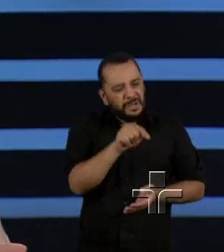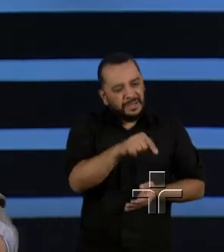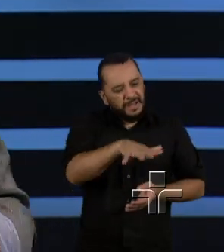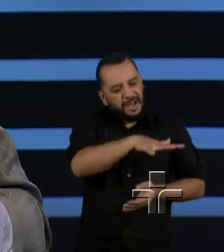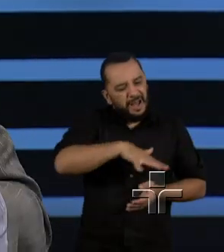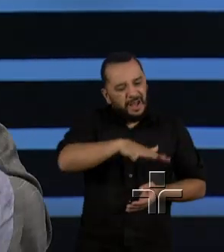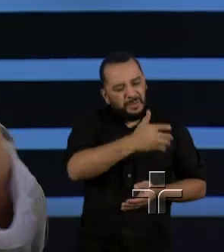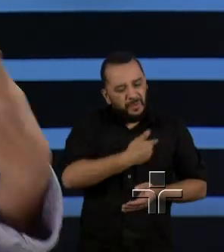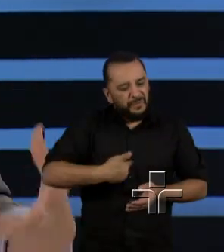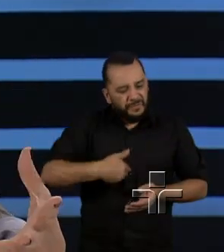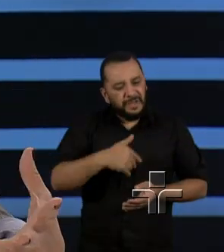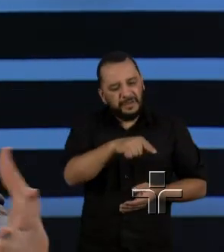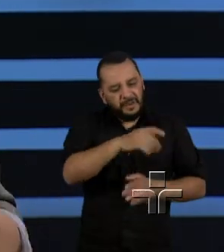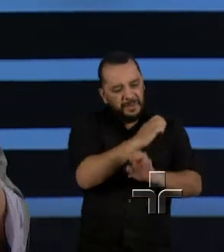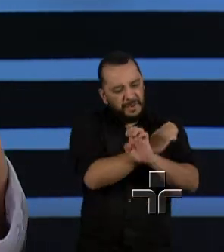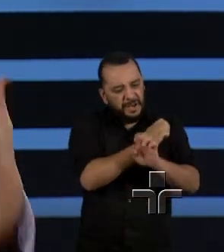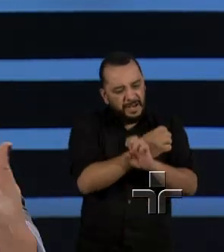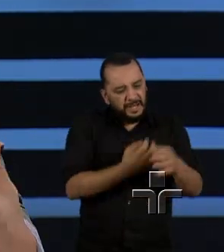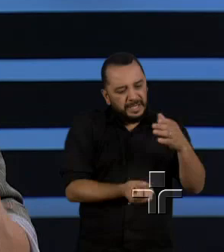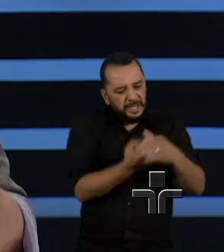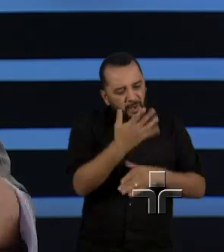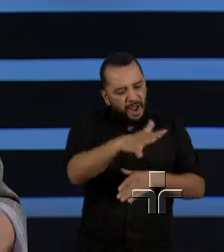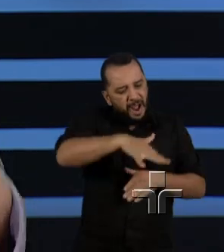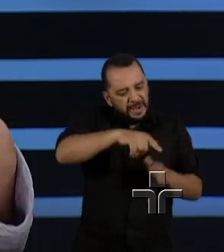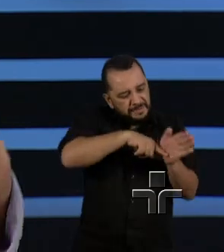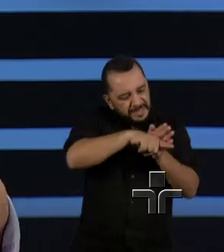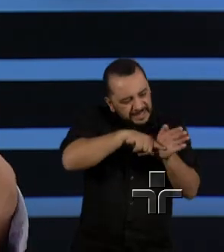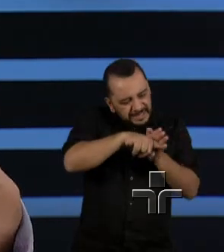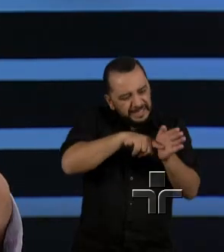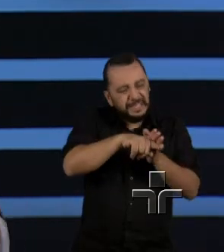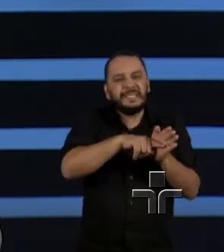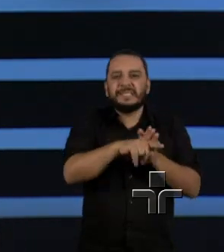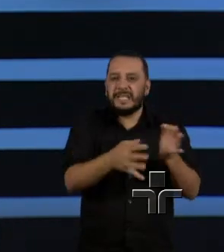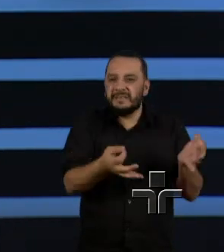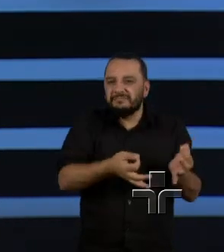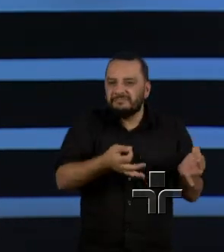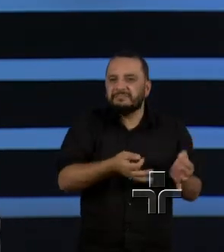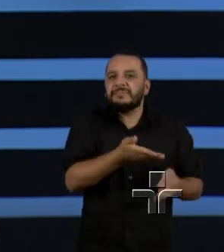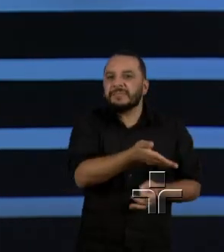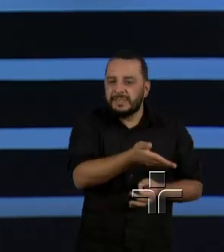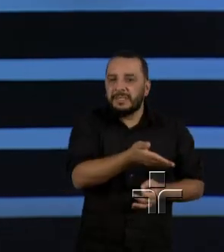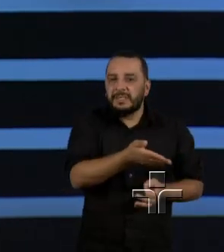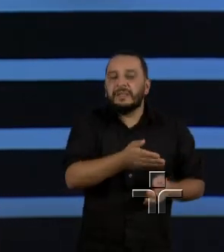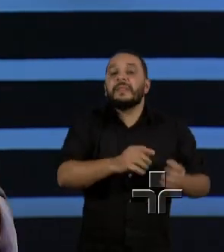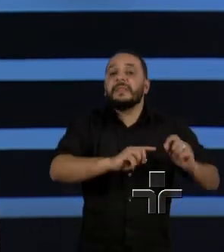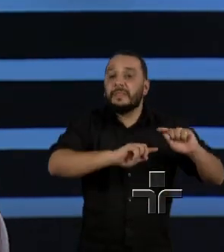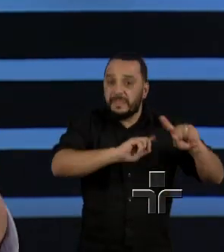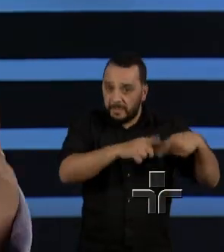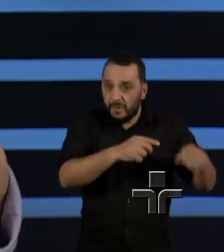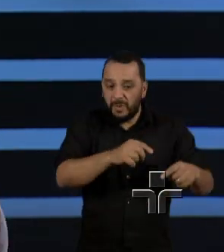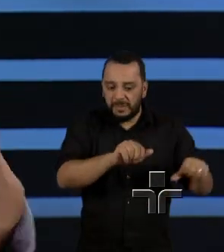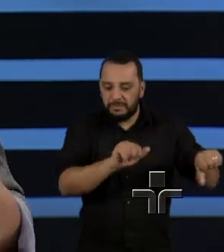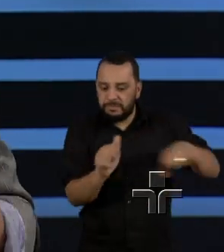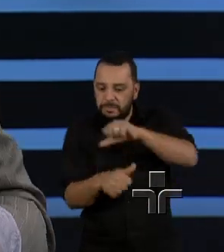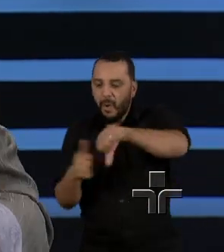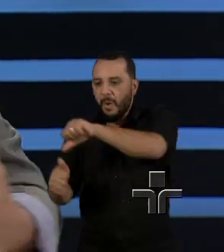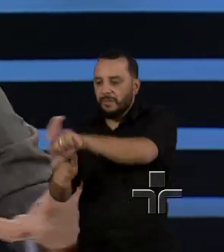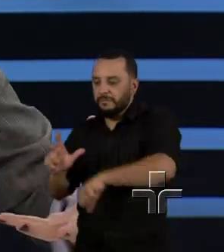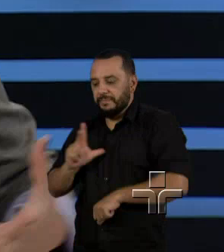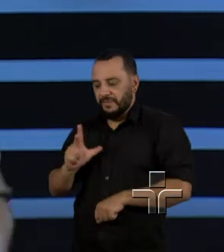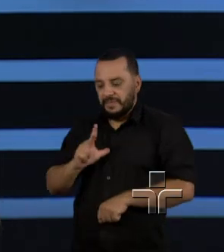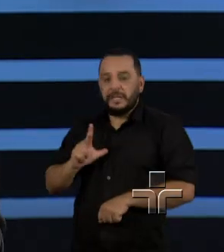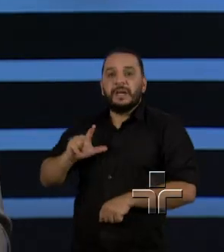áreas de excelência, de pesquisa, tudo que ela acontece, enfim, depois dela privatizada, muita coisa